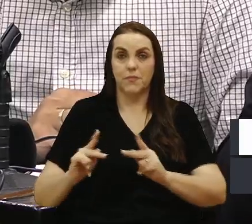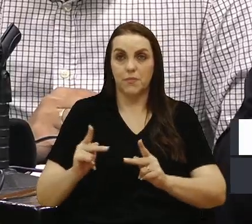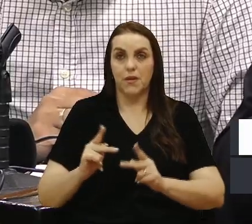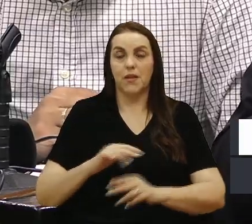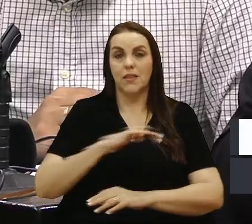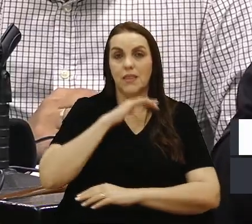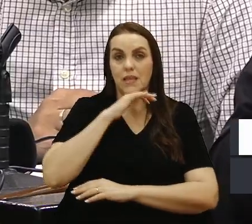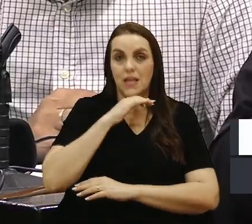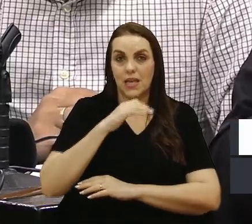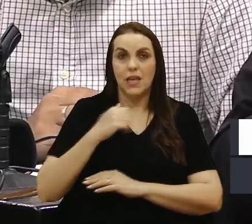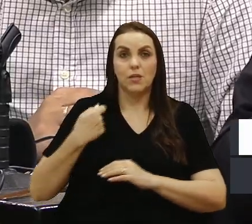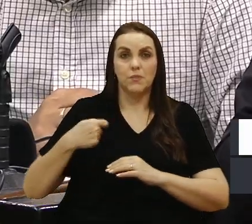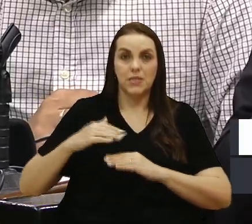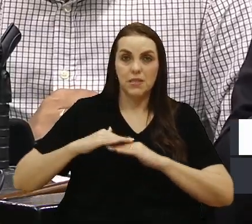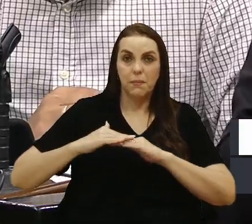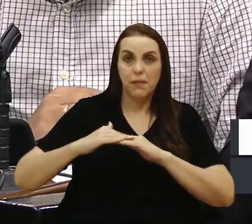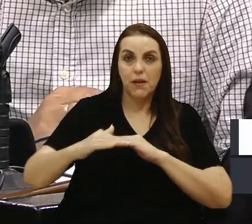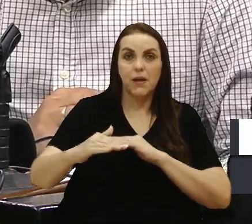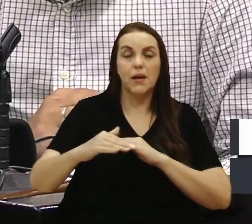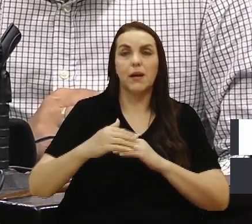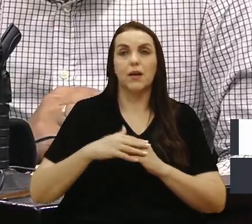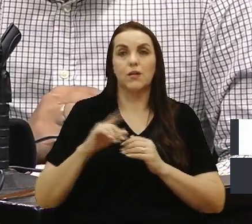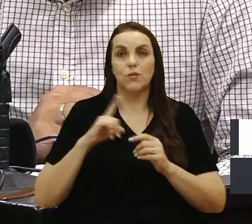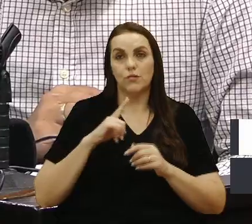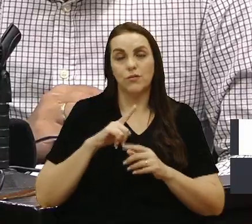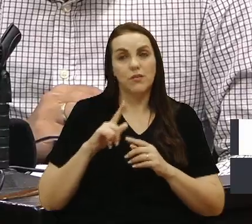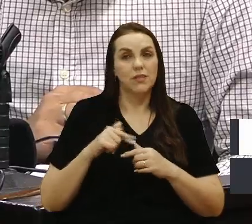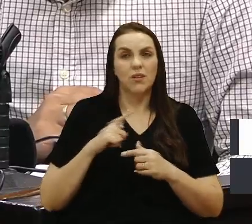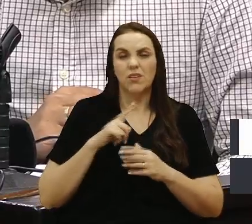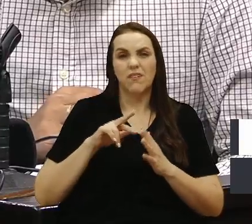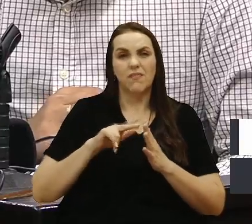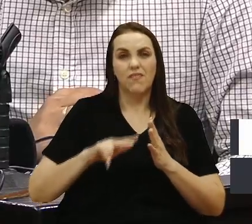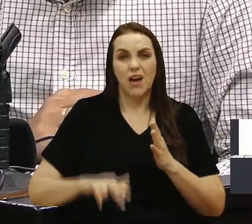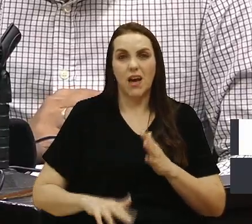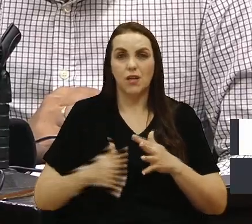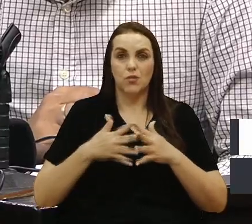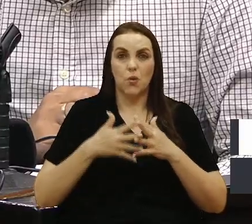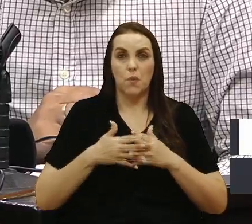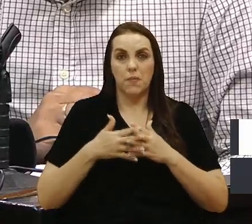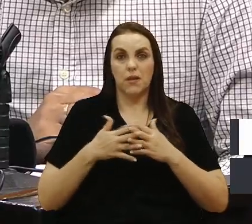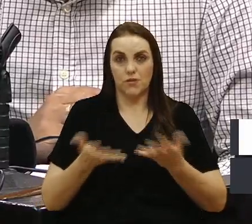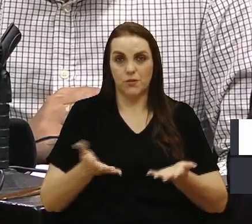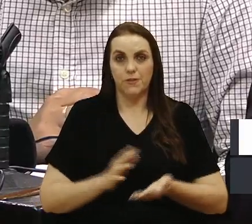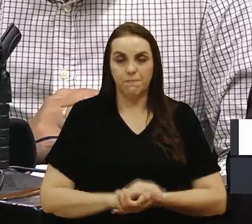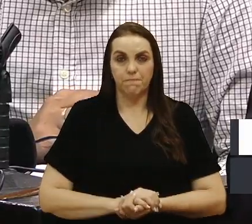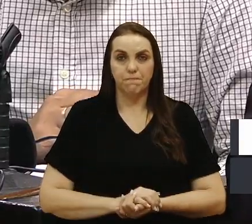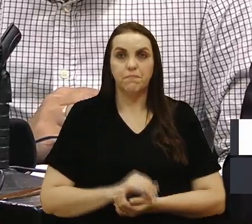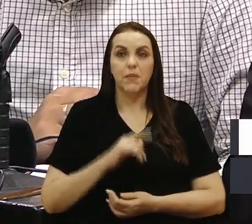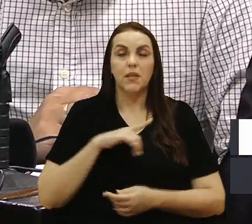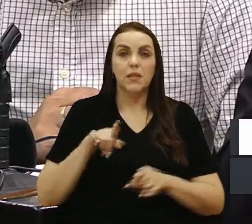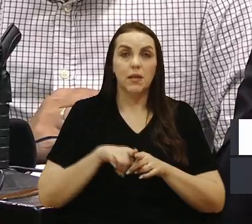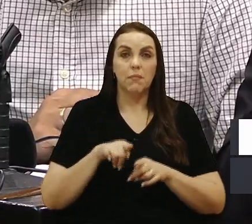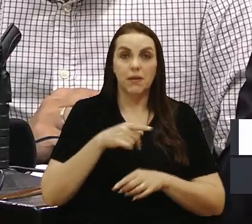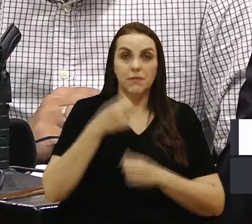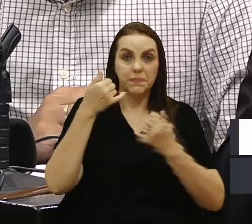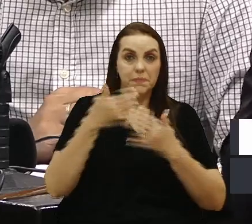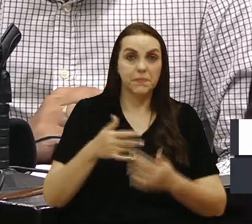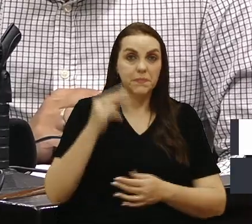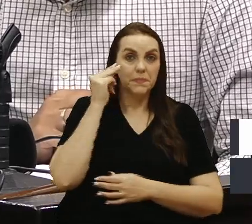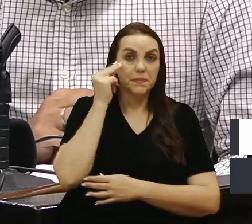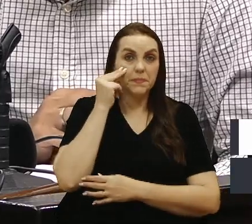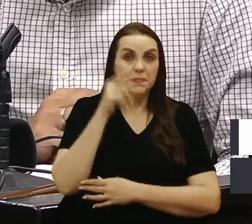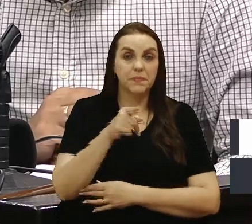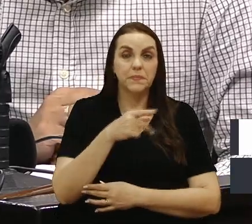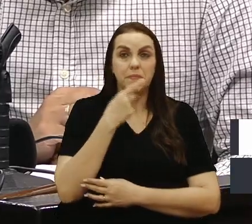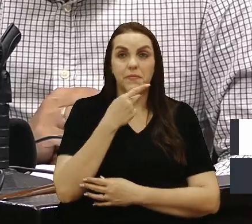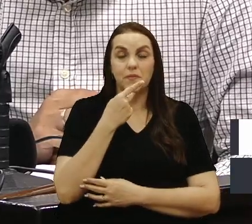ser planinho para aquele tipo de base e tudo mais. Então tem várias complicações no meio. Outra coisa sobre a fala do vereador Libardi também, ele falou,